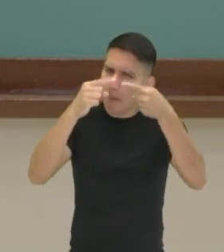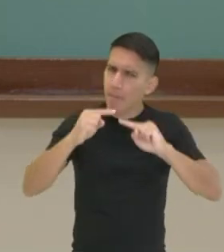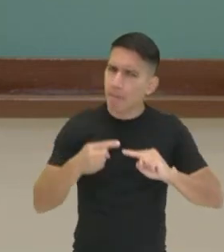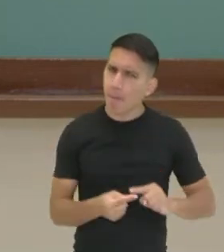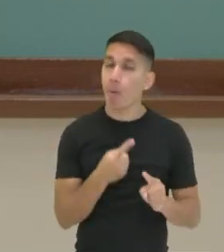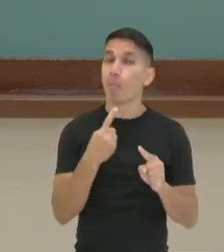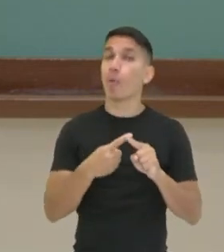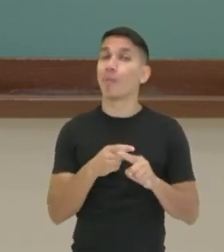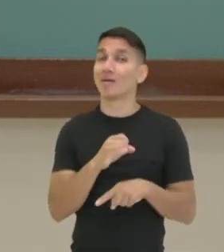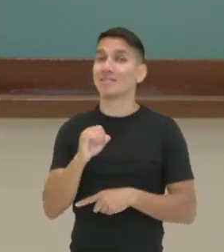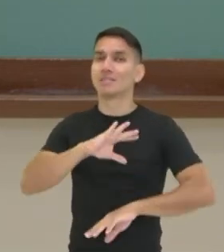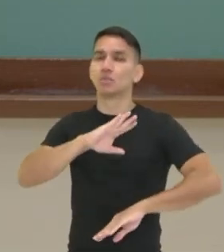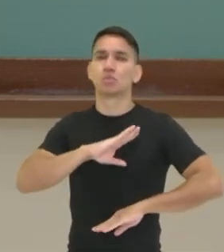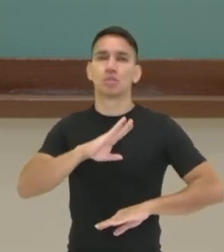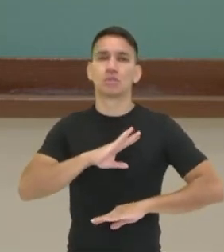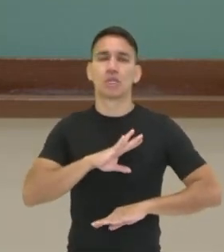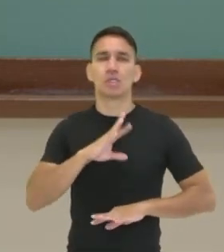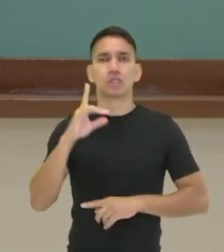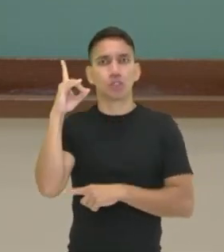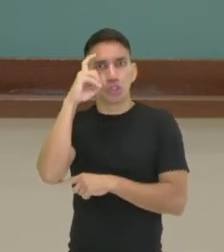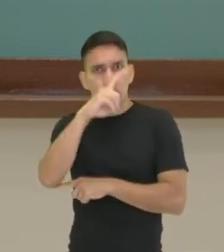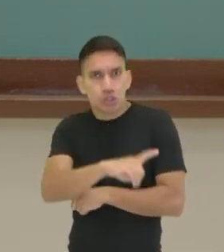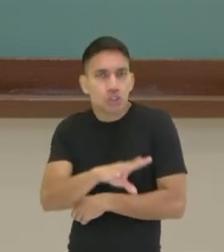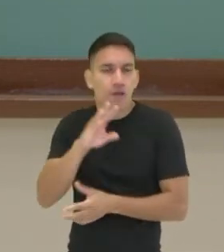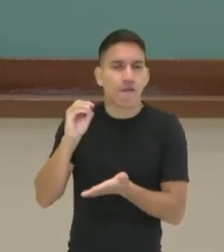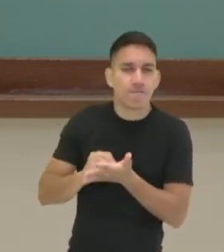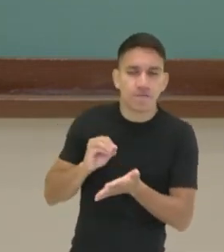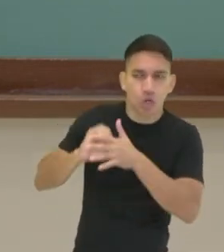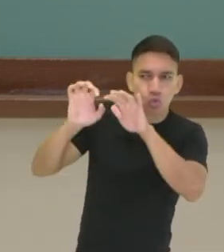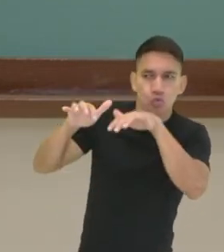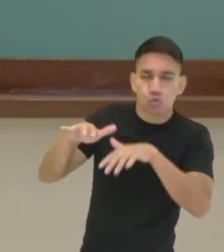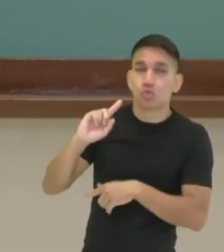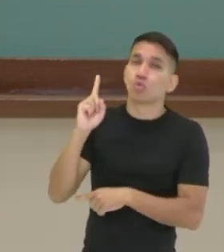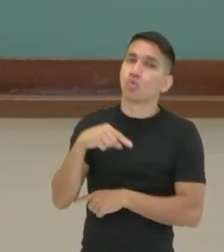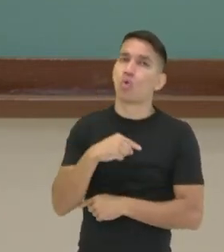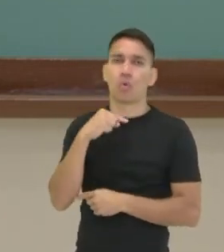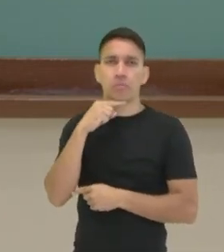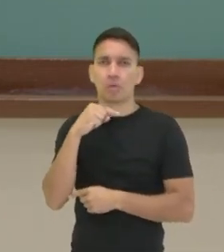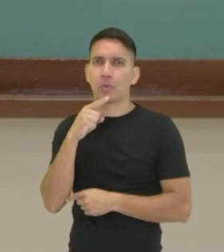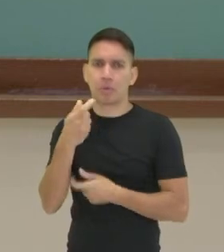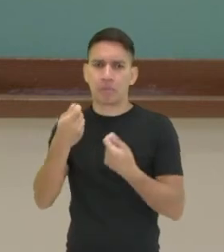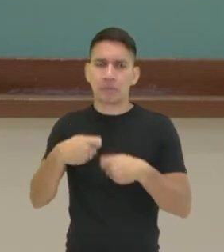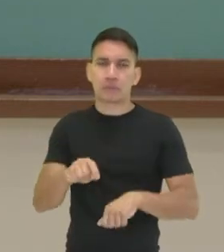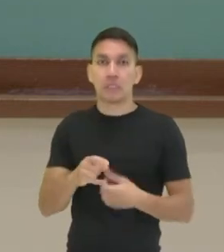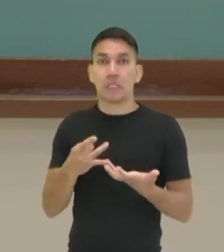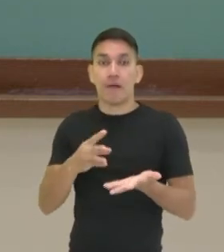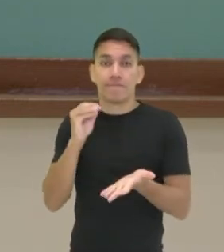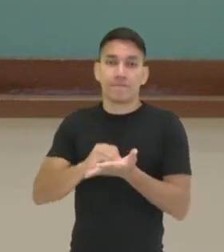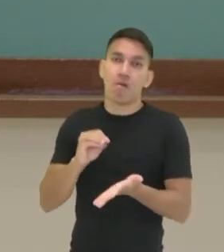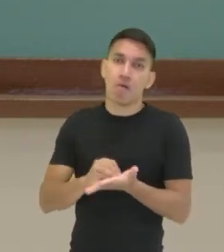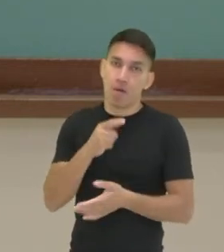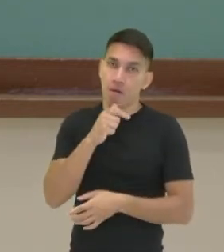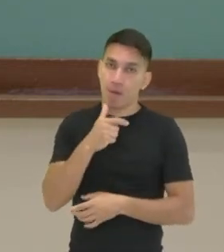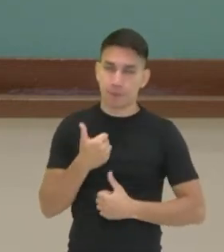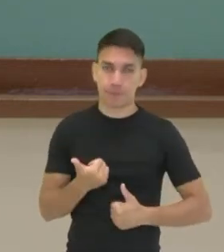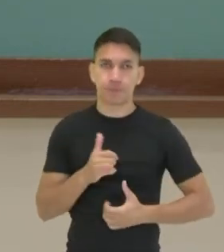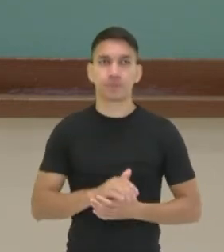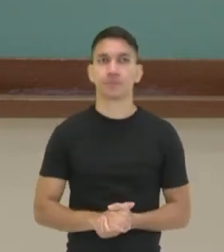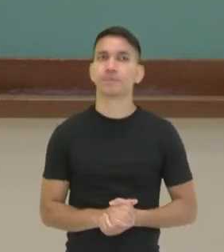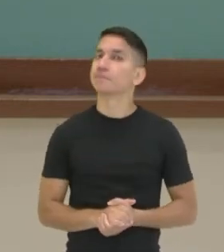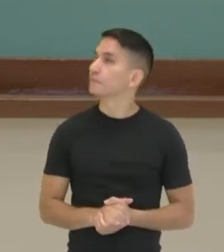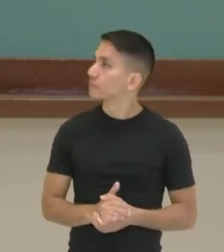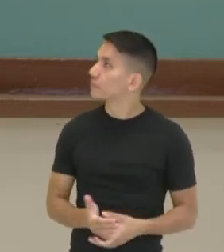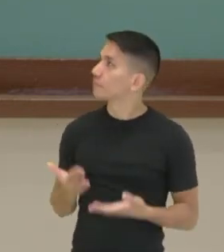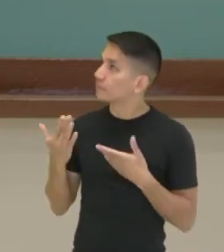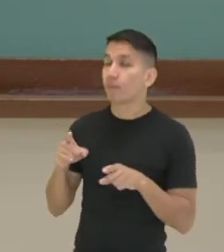mesmo em condições de crise hídrica, né, por falta de chuvas, a gente não tenha um desabastecimento total. Tá? Então a gente vai ter